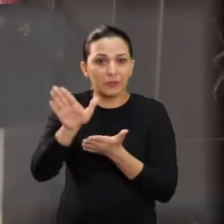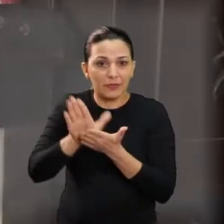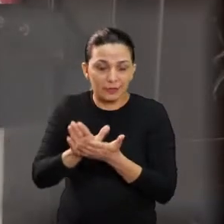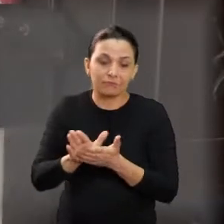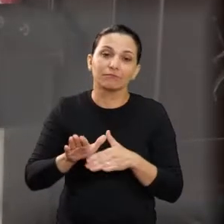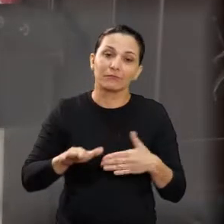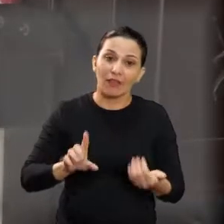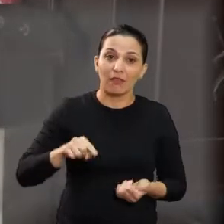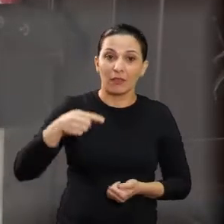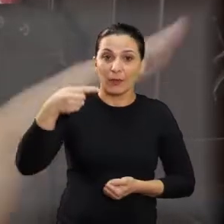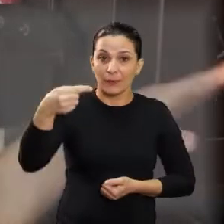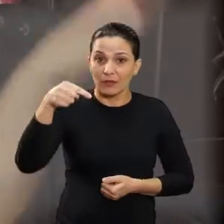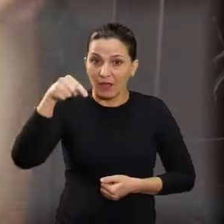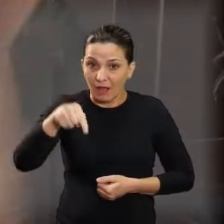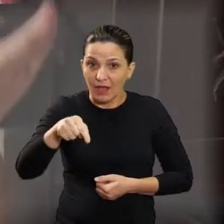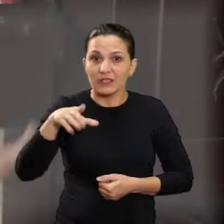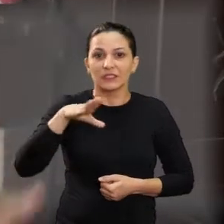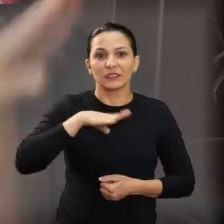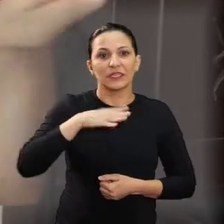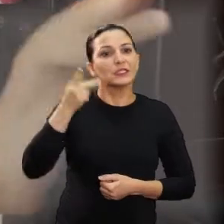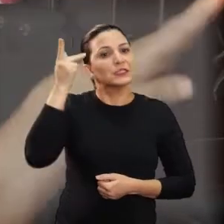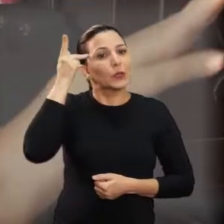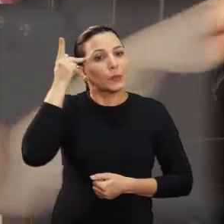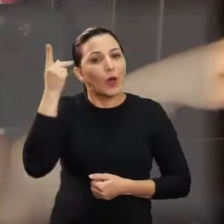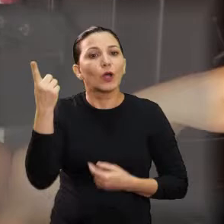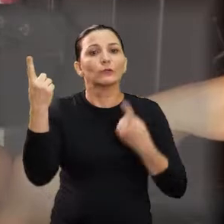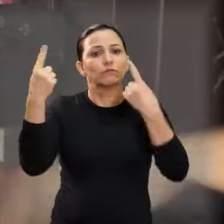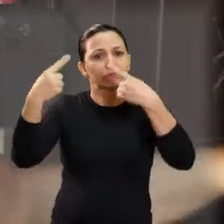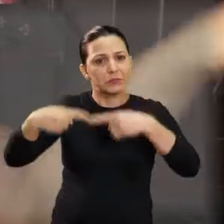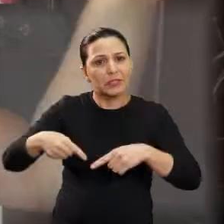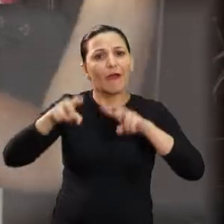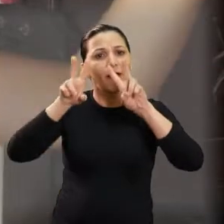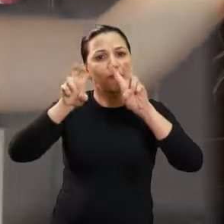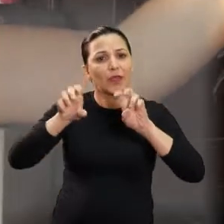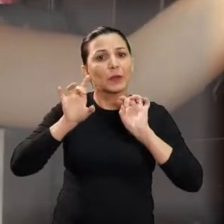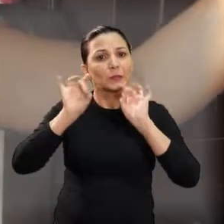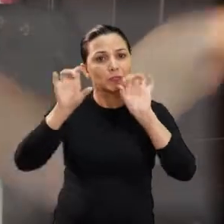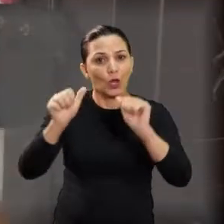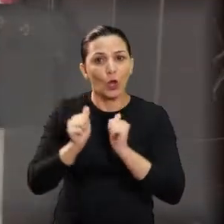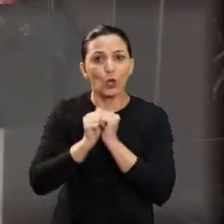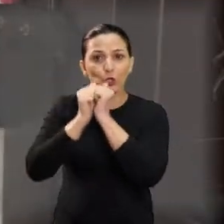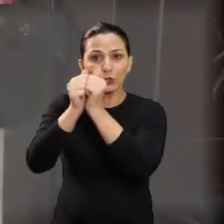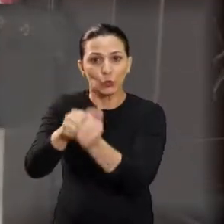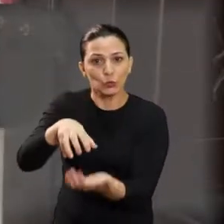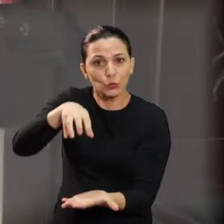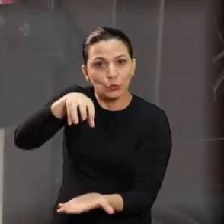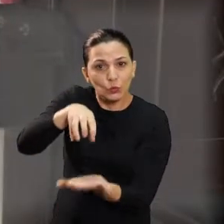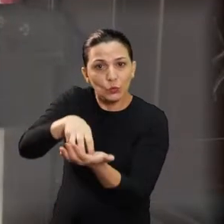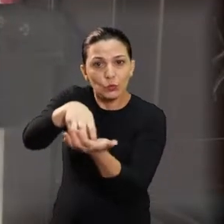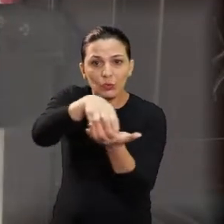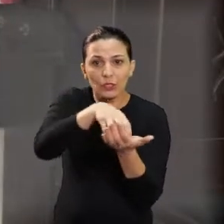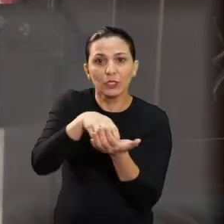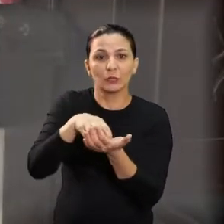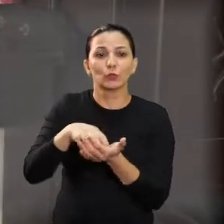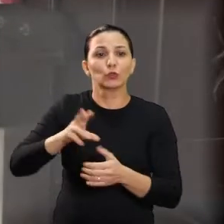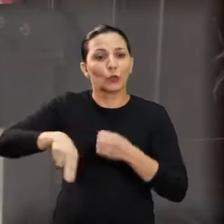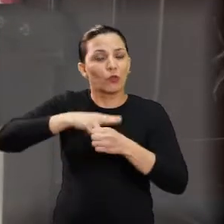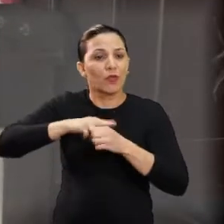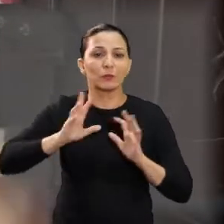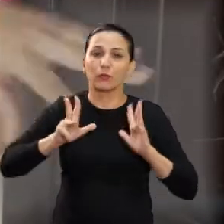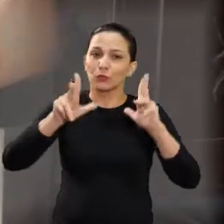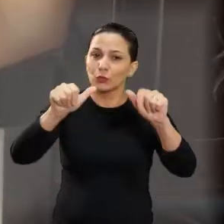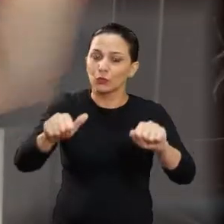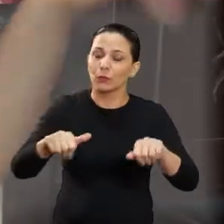fui escolhida pelo programa primeiro como melhor tese de 2017. Aí eles escolheram e me mandaram para concorrer em São